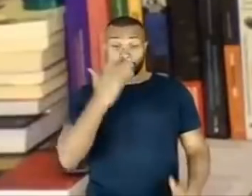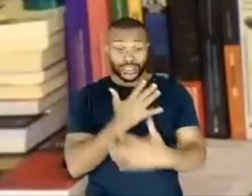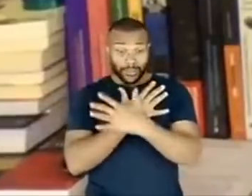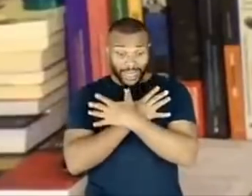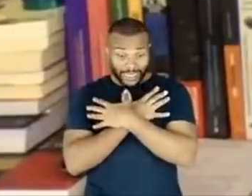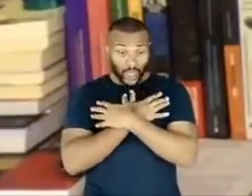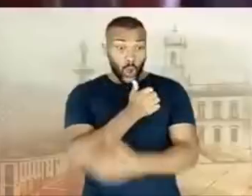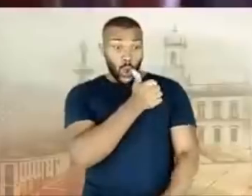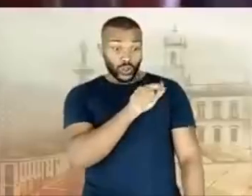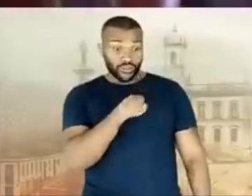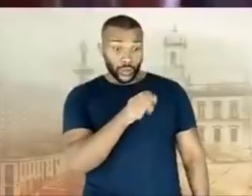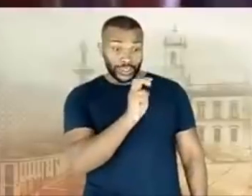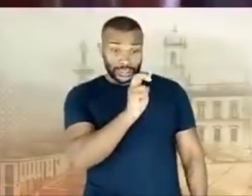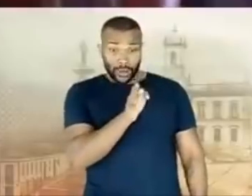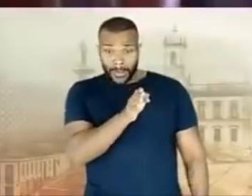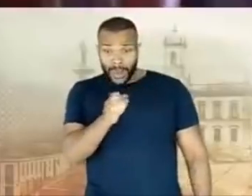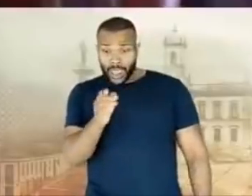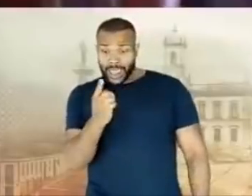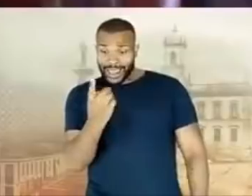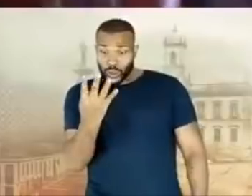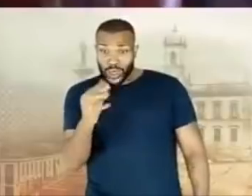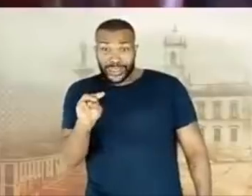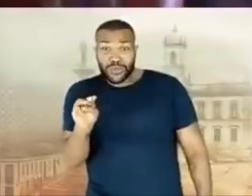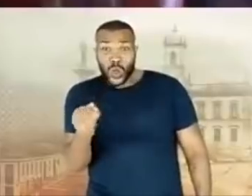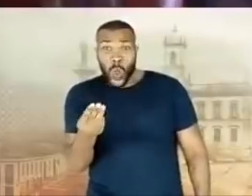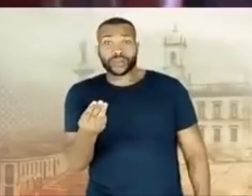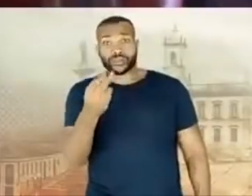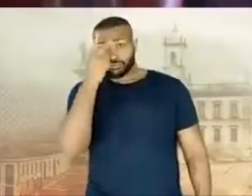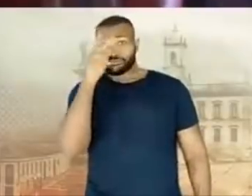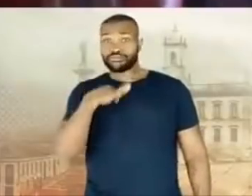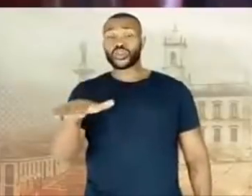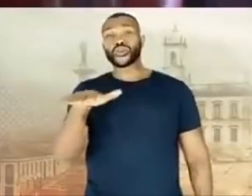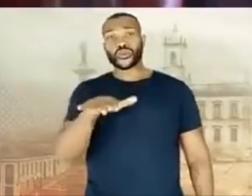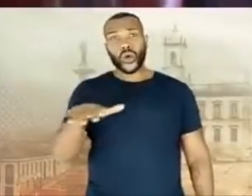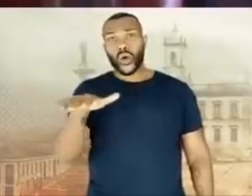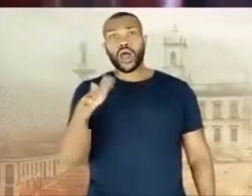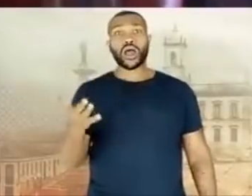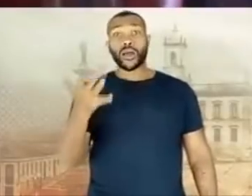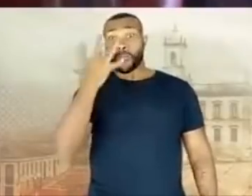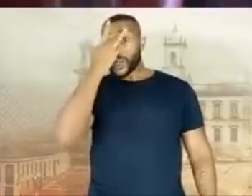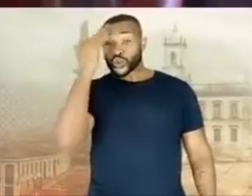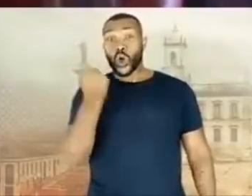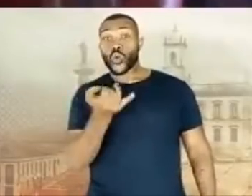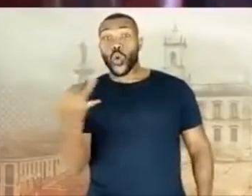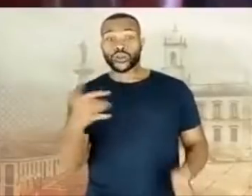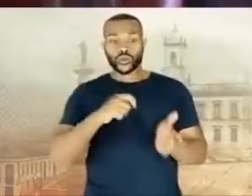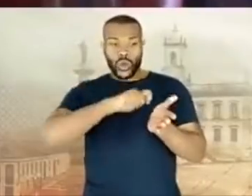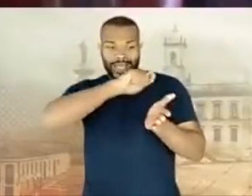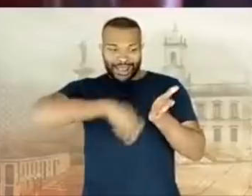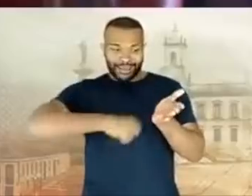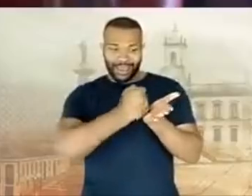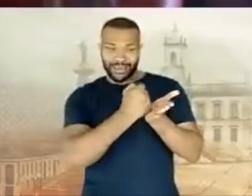para 14 milhões e 100 mil pessoas. A quantidade de trabalhadores com carteira assinada caiu 3,3